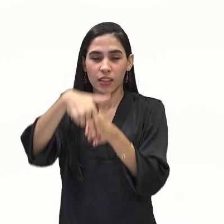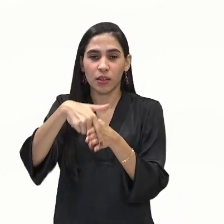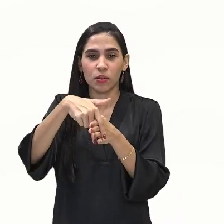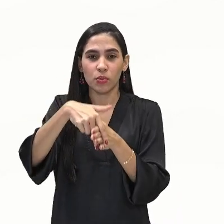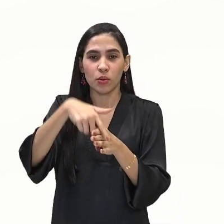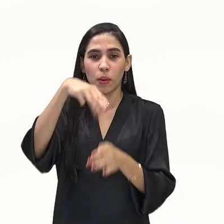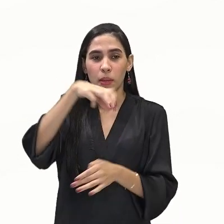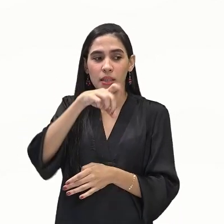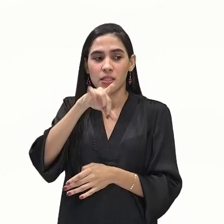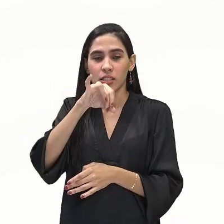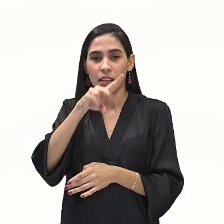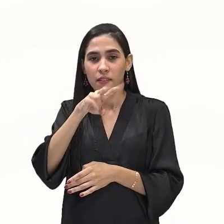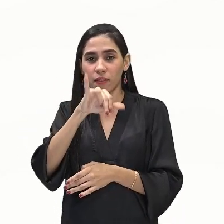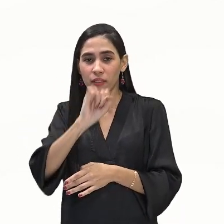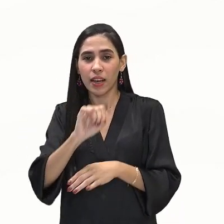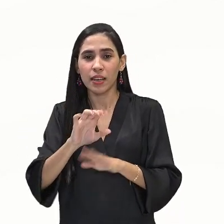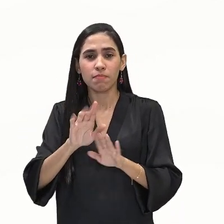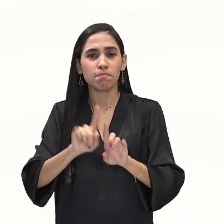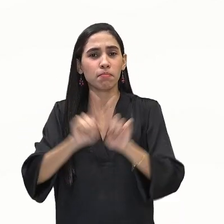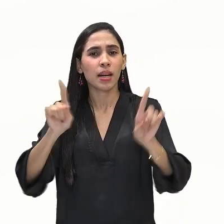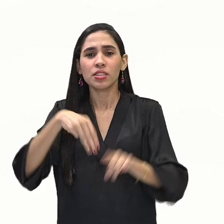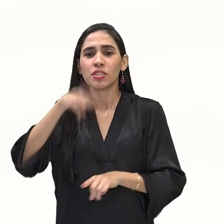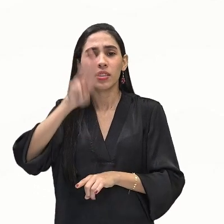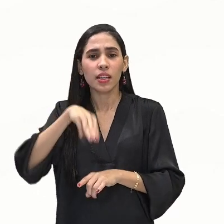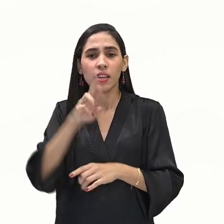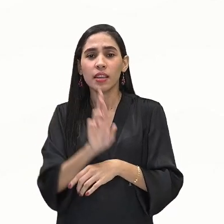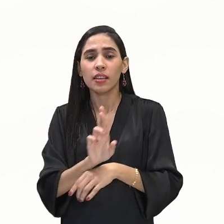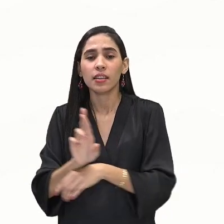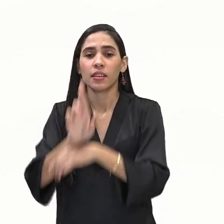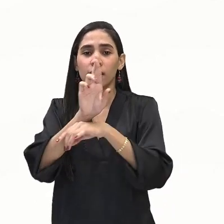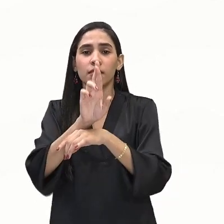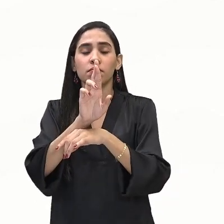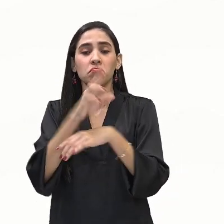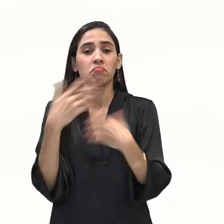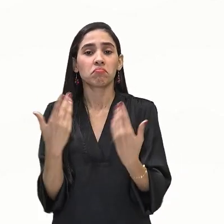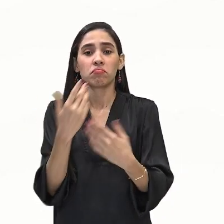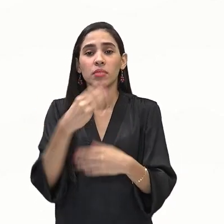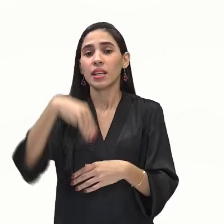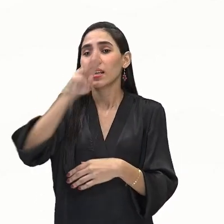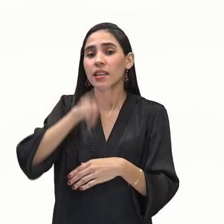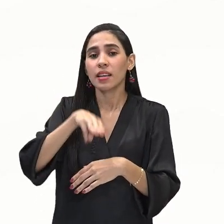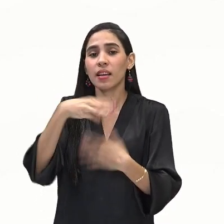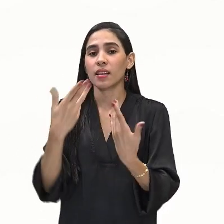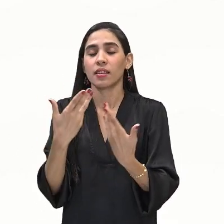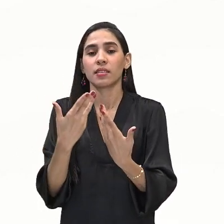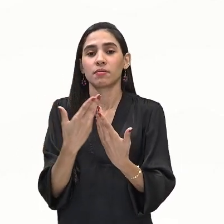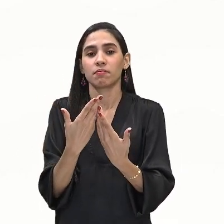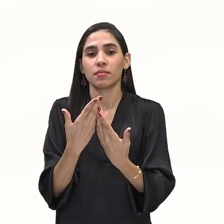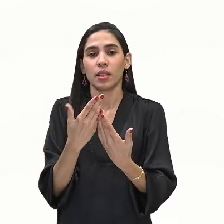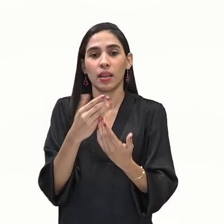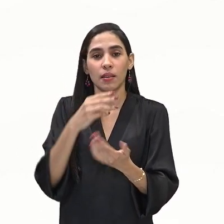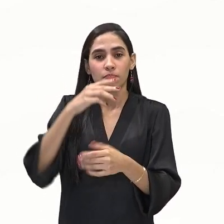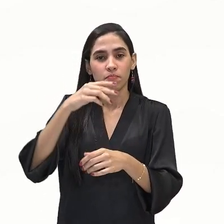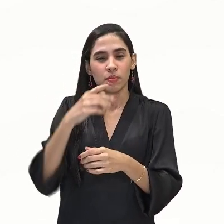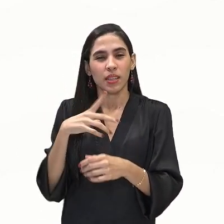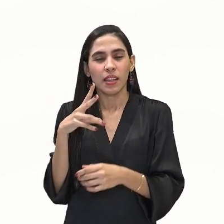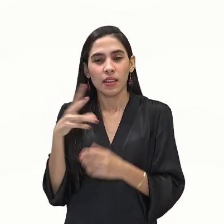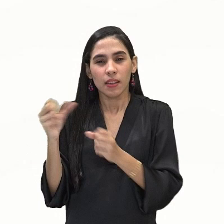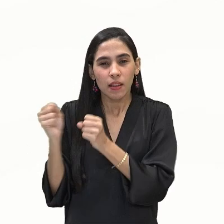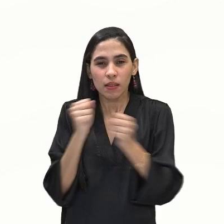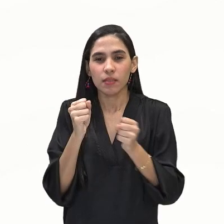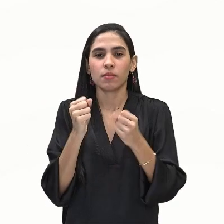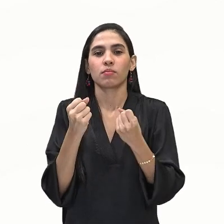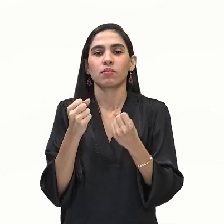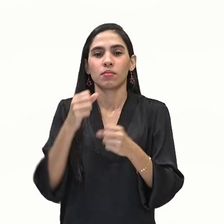quem representará, né, esses heróis? Quem serão os nossos heróis nacionais? Exatamente,